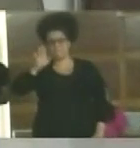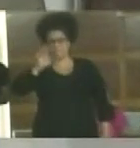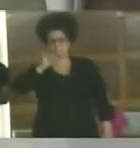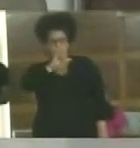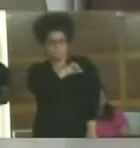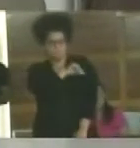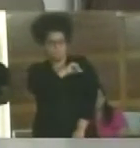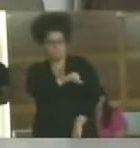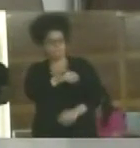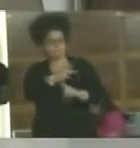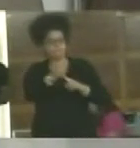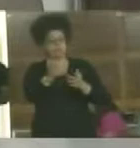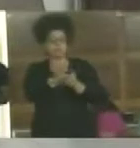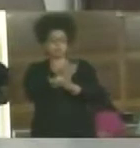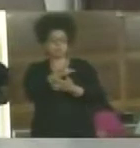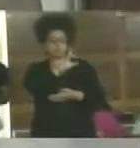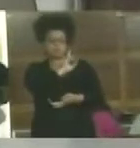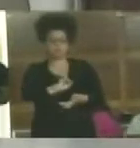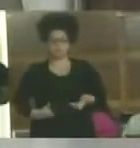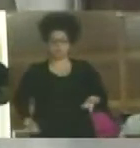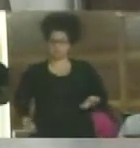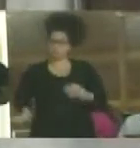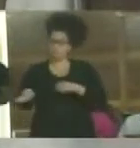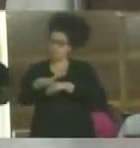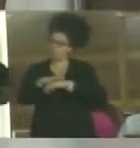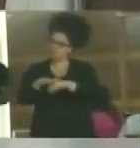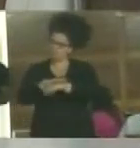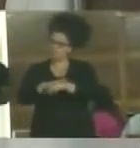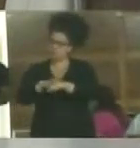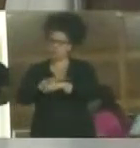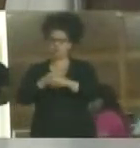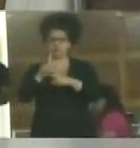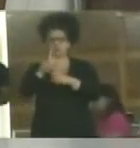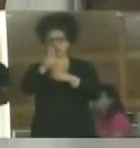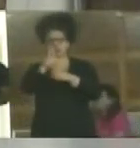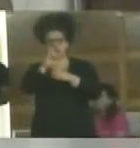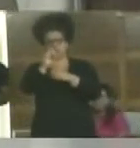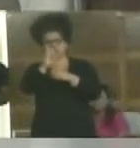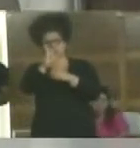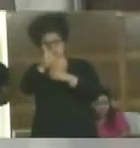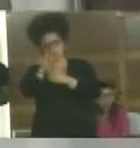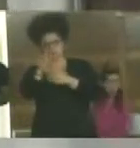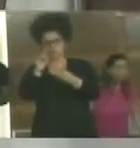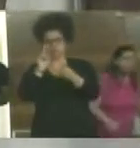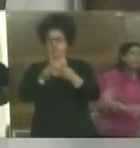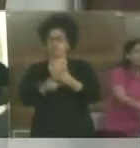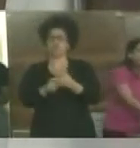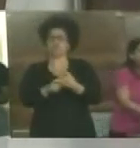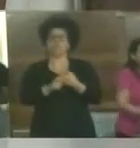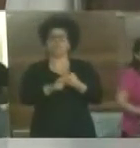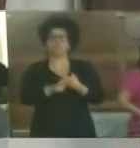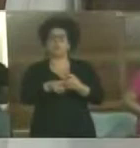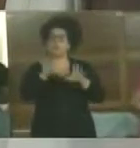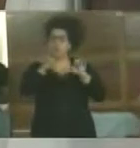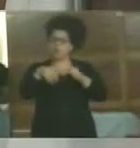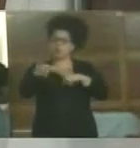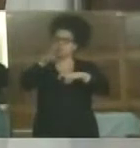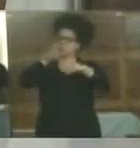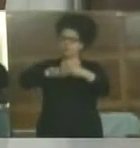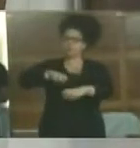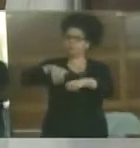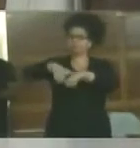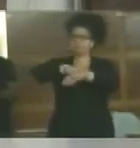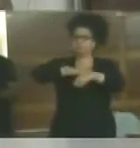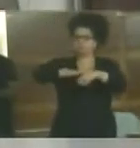alguns deputados, fomos na sala, né, no gabinete do Gustavo Tutuca, nos atendeu muito bem, né, fomos também